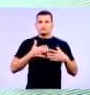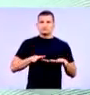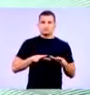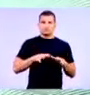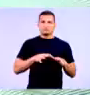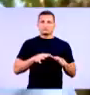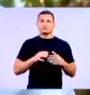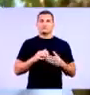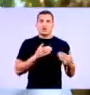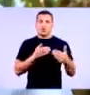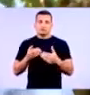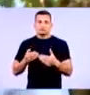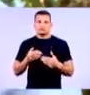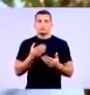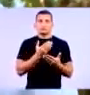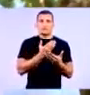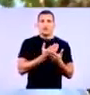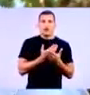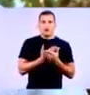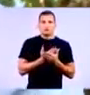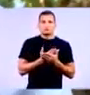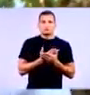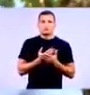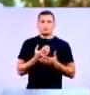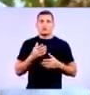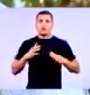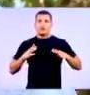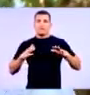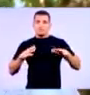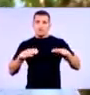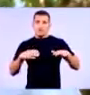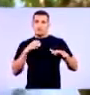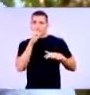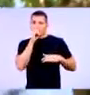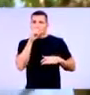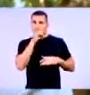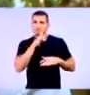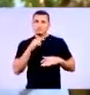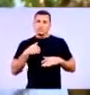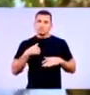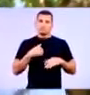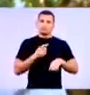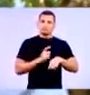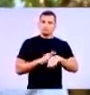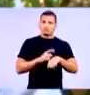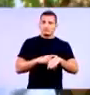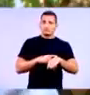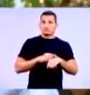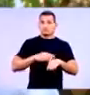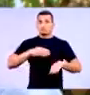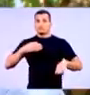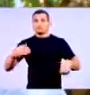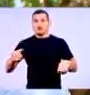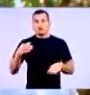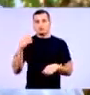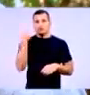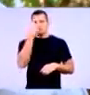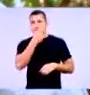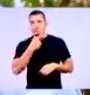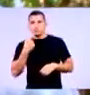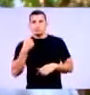passado durante as aulas. E quando eu estou de folga, no final de semana, eu amplio esse tempo de 3 horas, mais ou